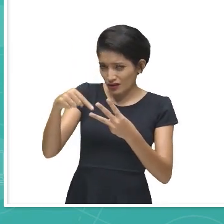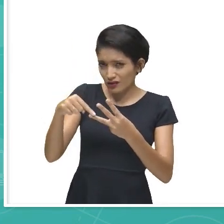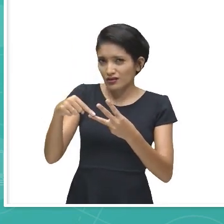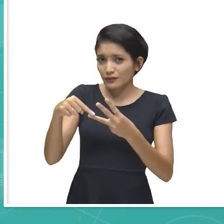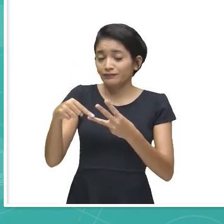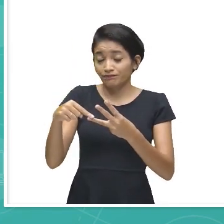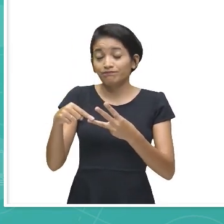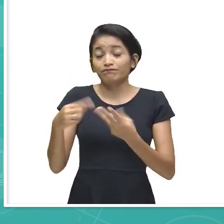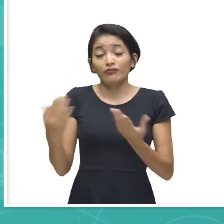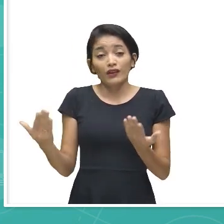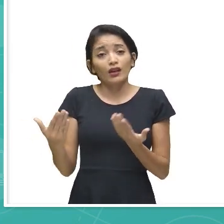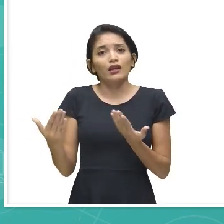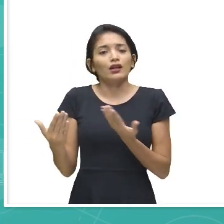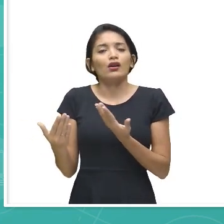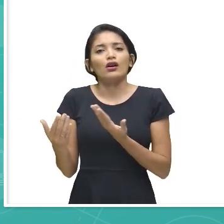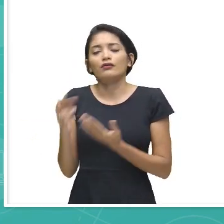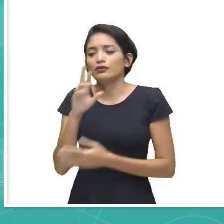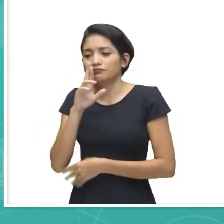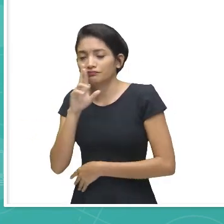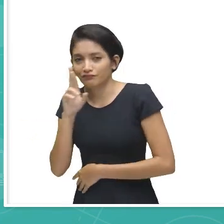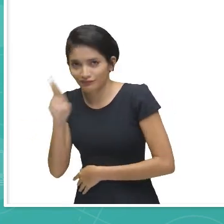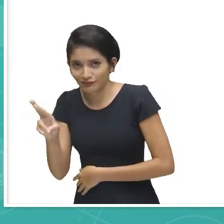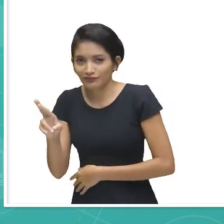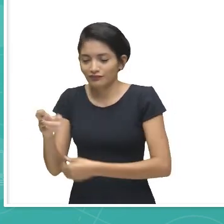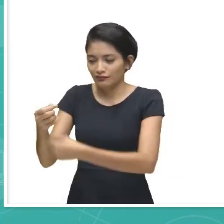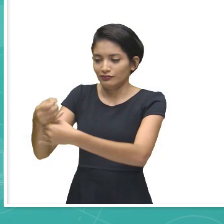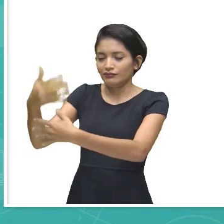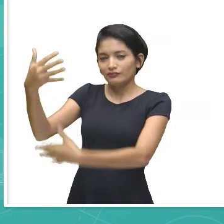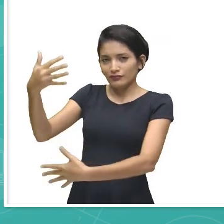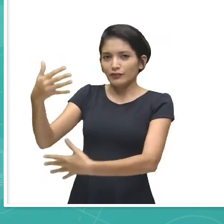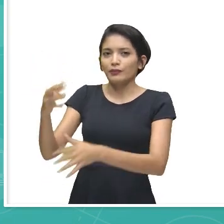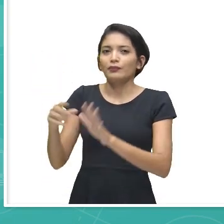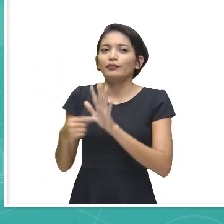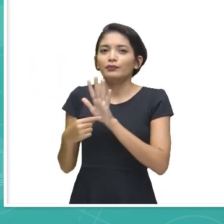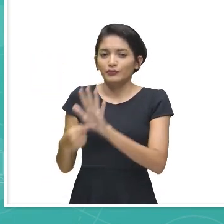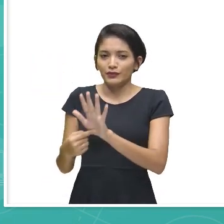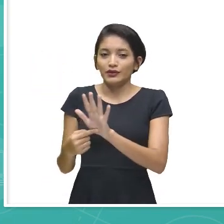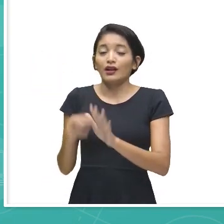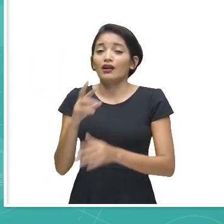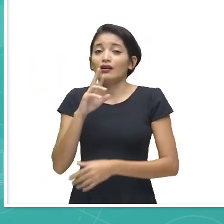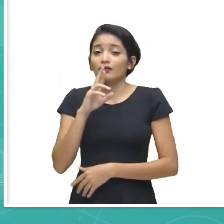e eu já vou lá correndo para a resposta, né, mostrar o gabarito para